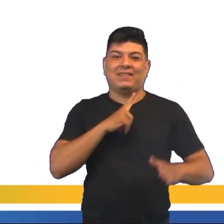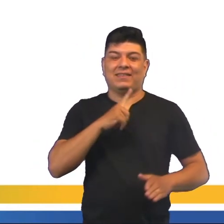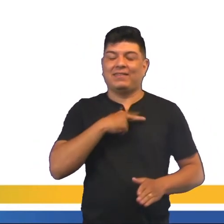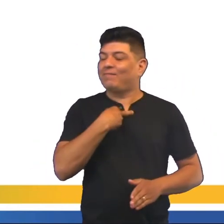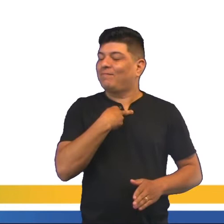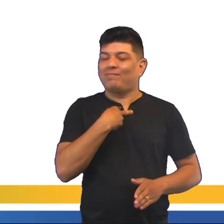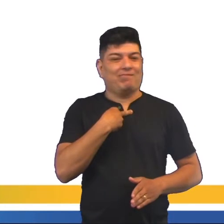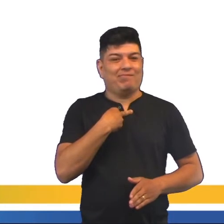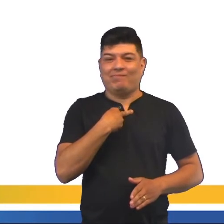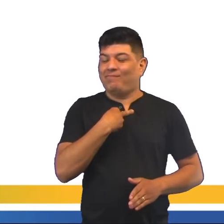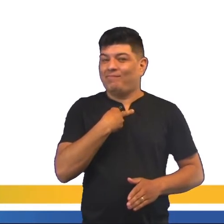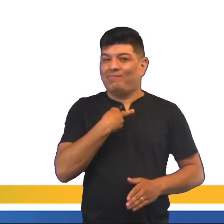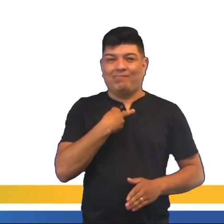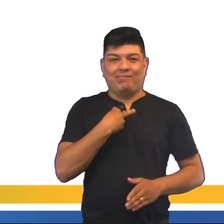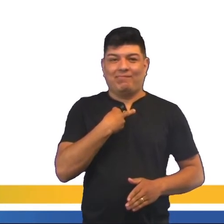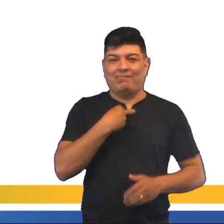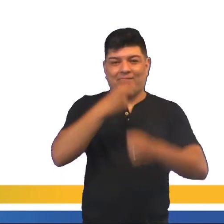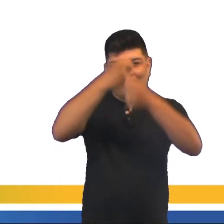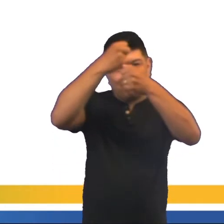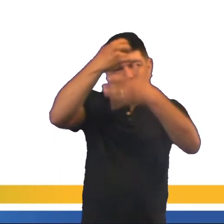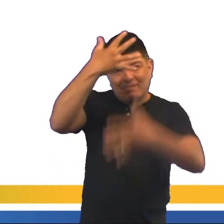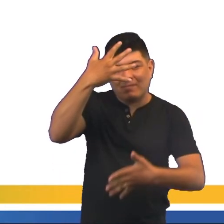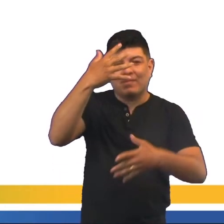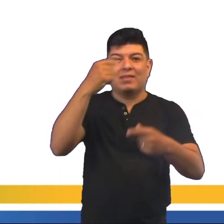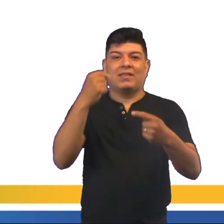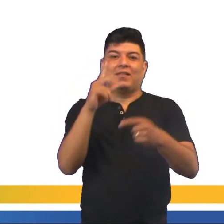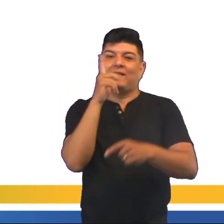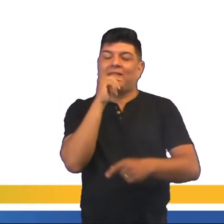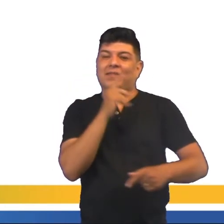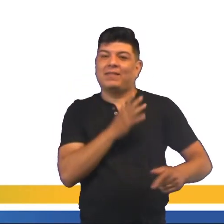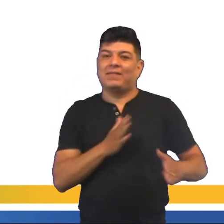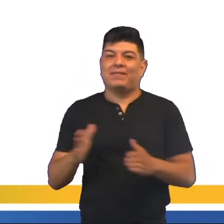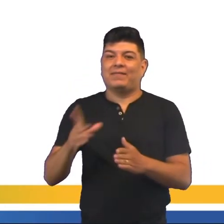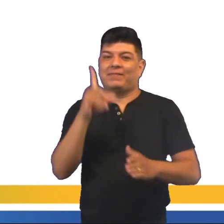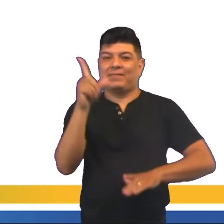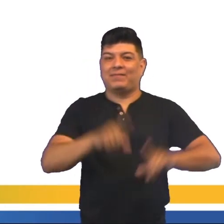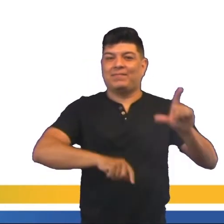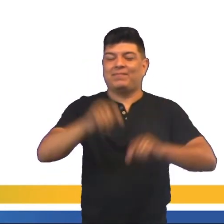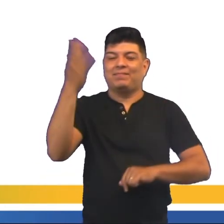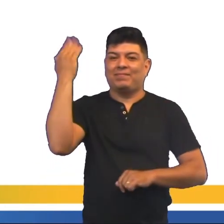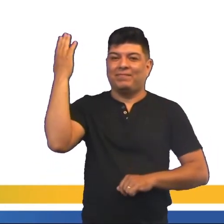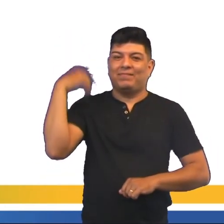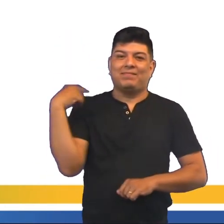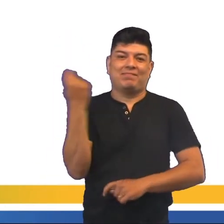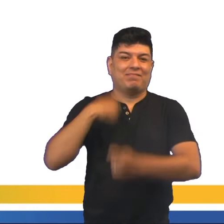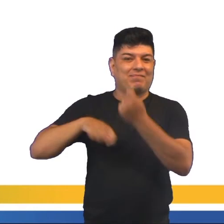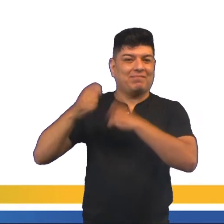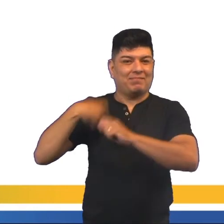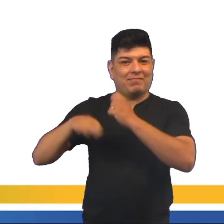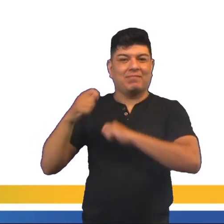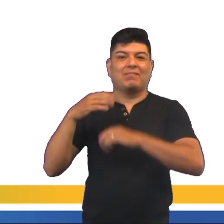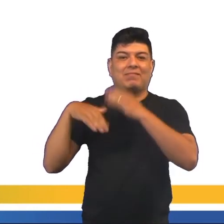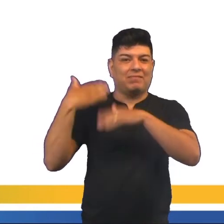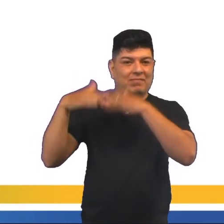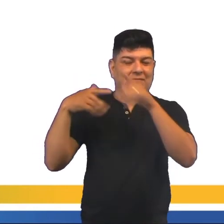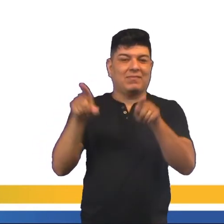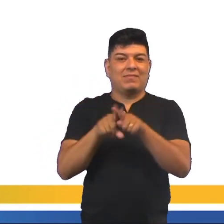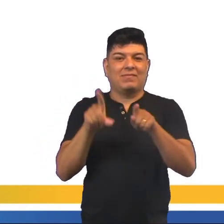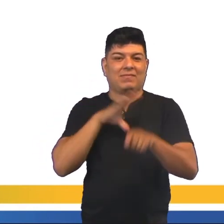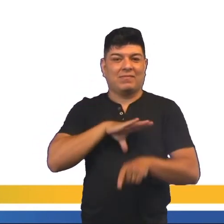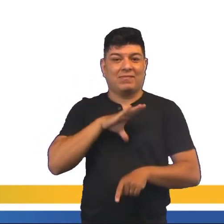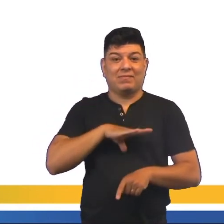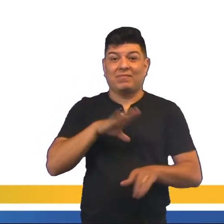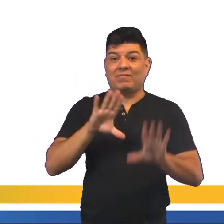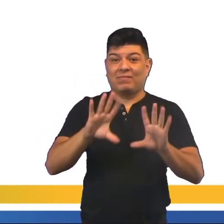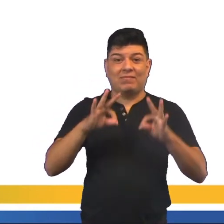pode citar com especial o rio Acre, porque no passado ele teve tudo a ver com nossa economia, o crescimento, as